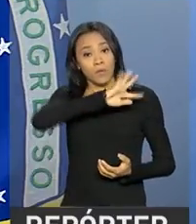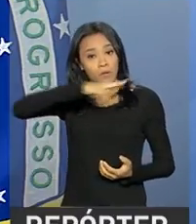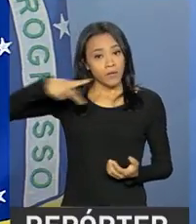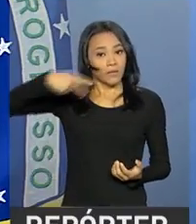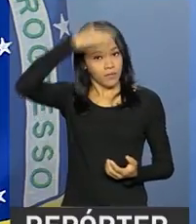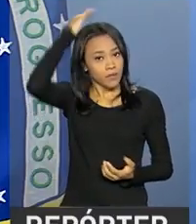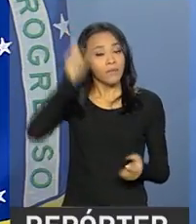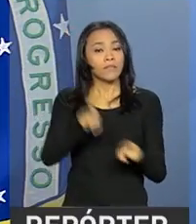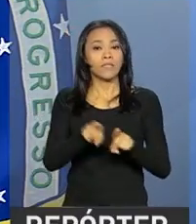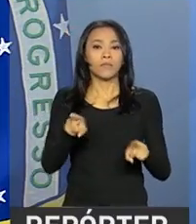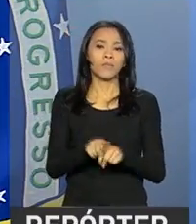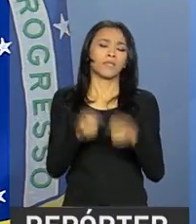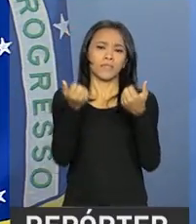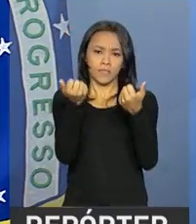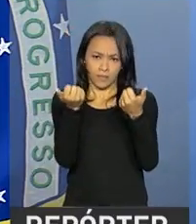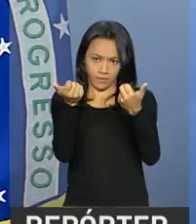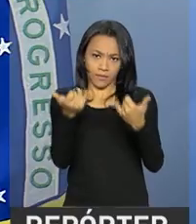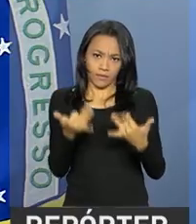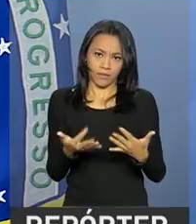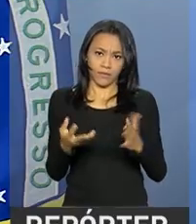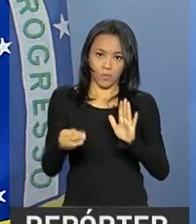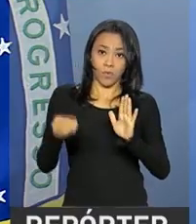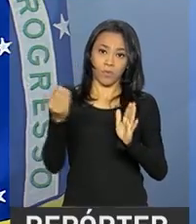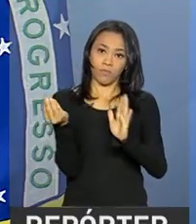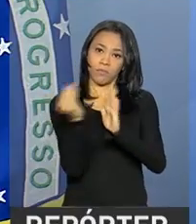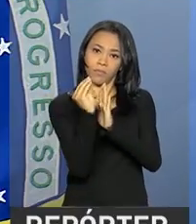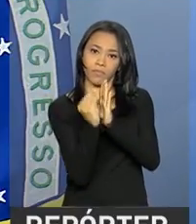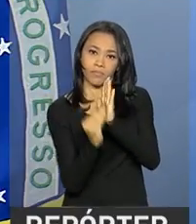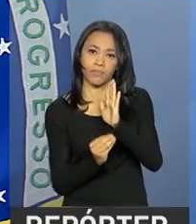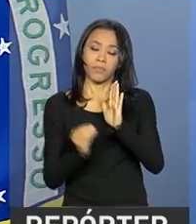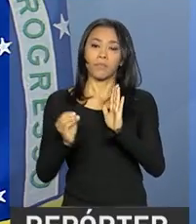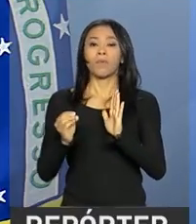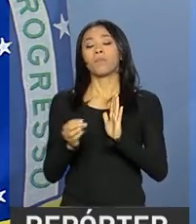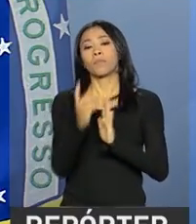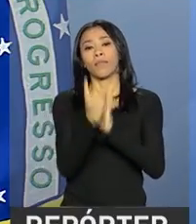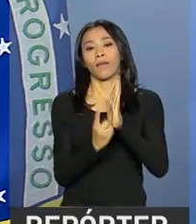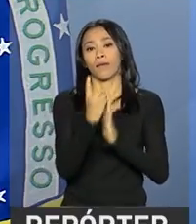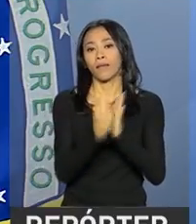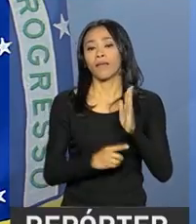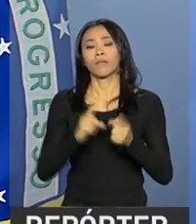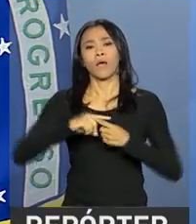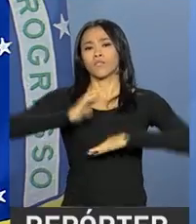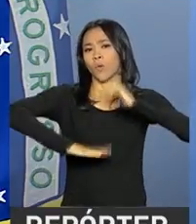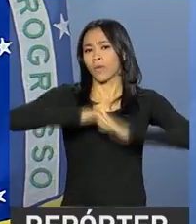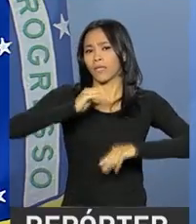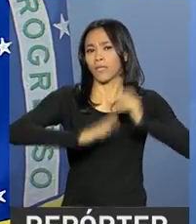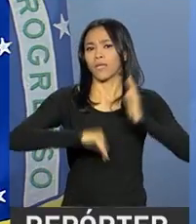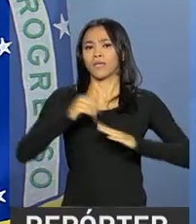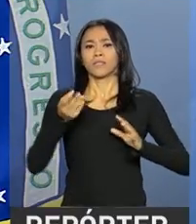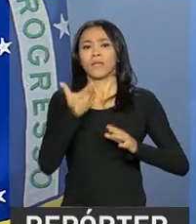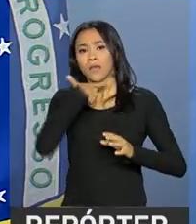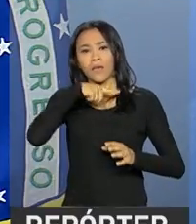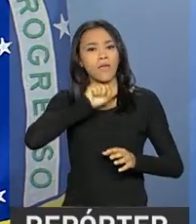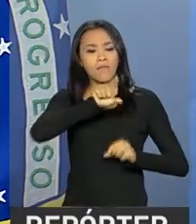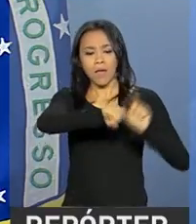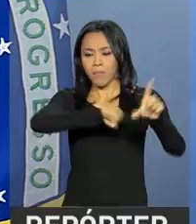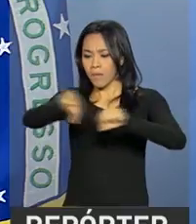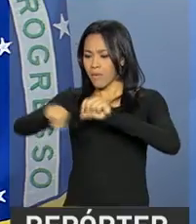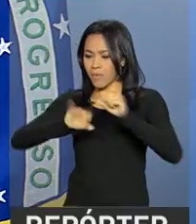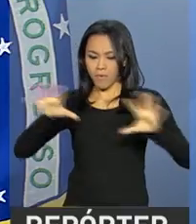também definiu por decreto a composição as competências e as normas de funcionamento